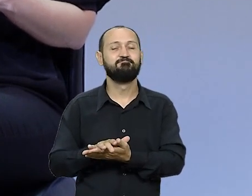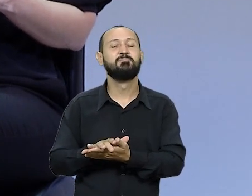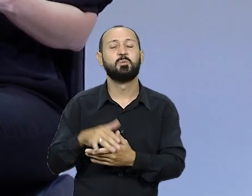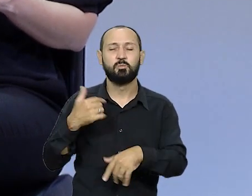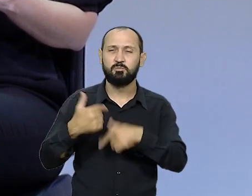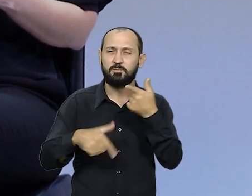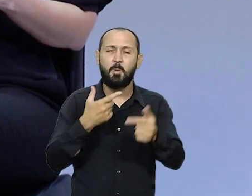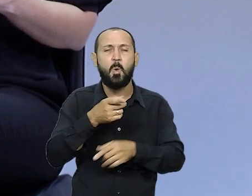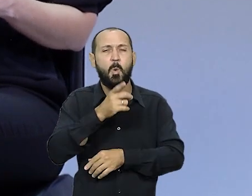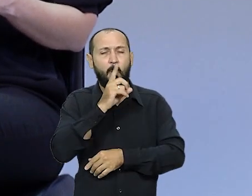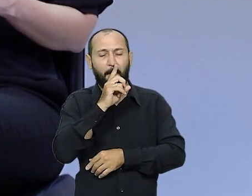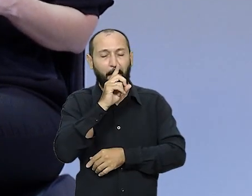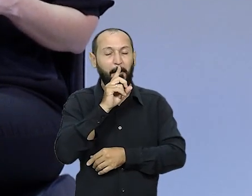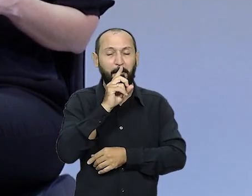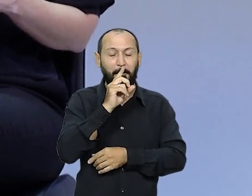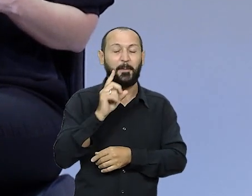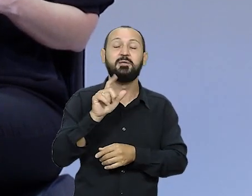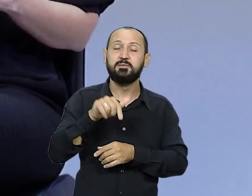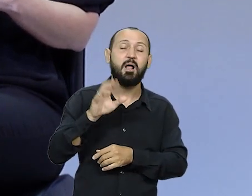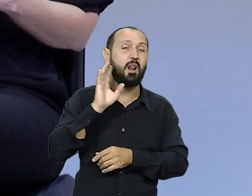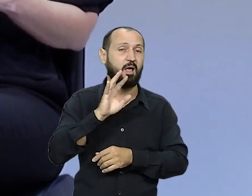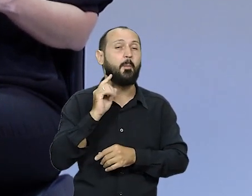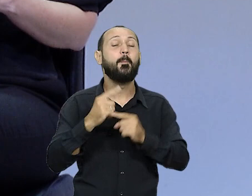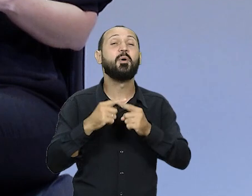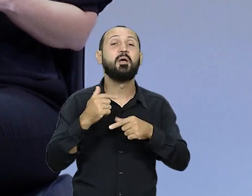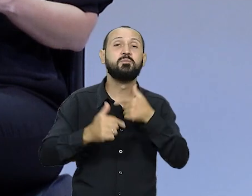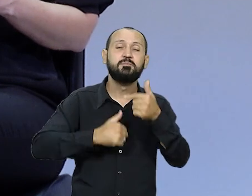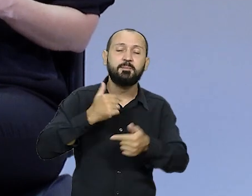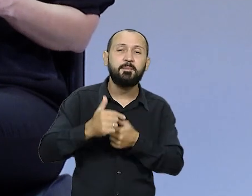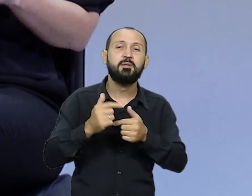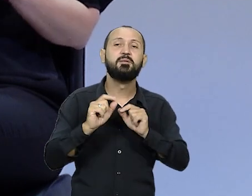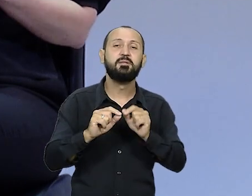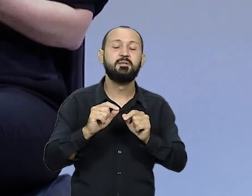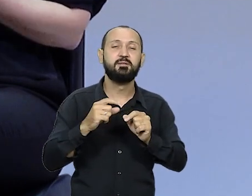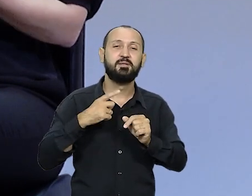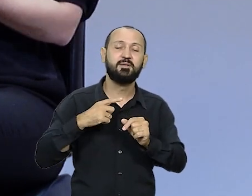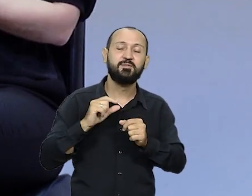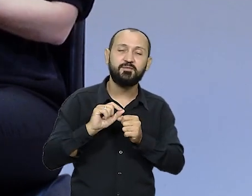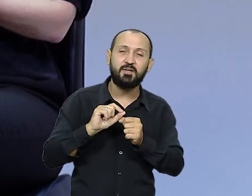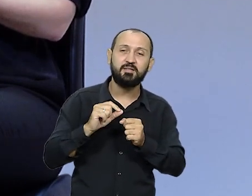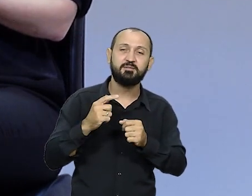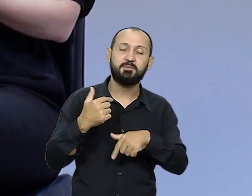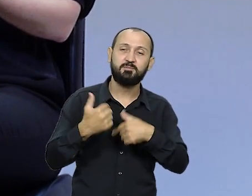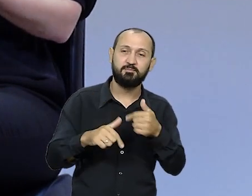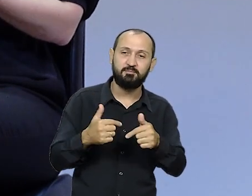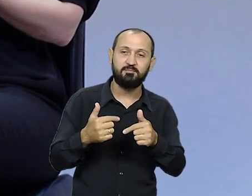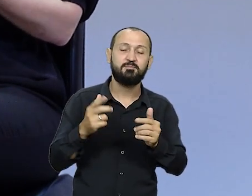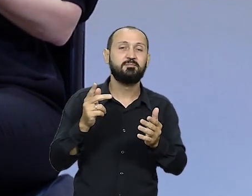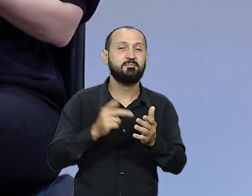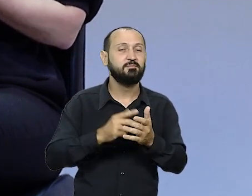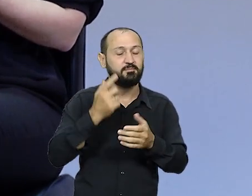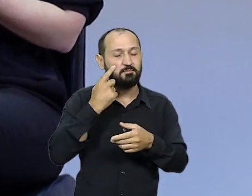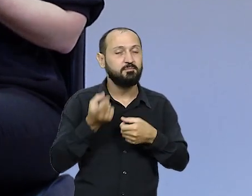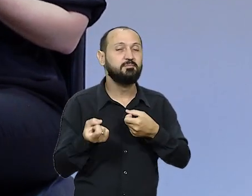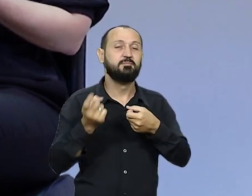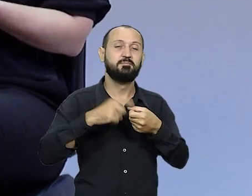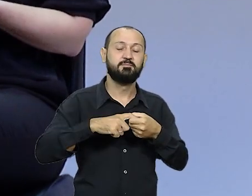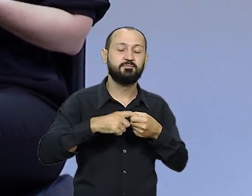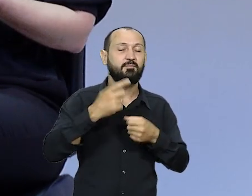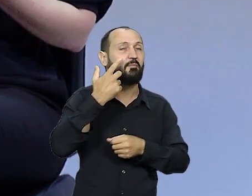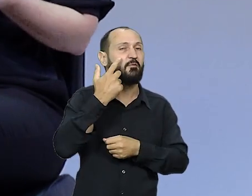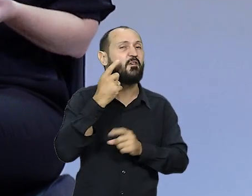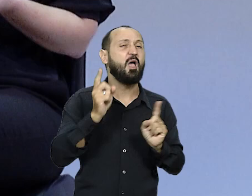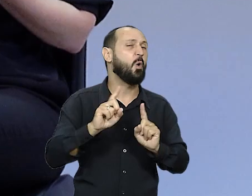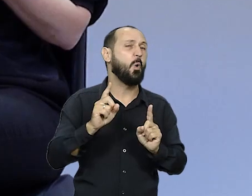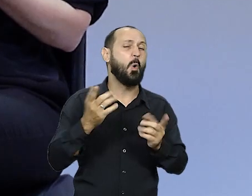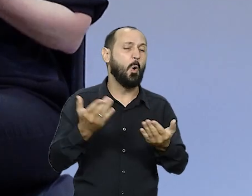trabalho silencioso. E isso é bacana, porque é um trabalho que é feito pelo trabalho, pelo retorno, que não vai ver agora.